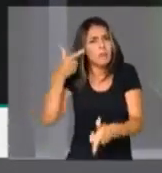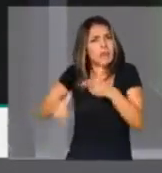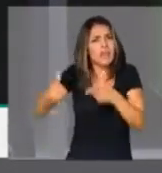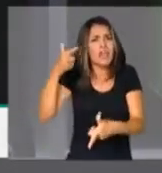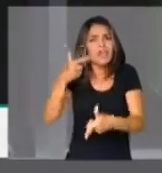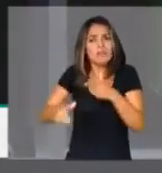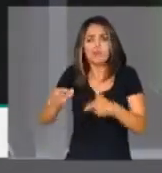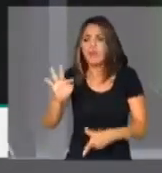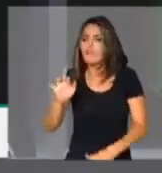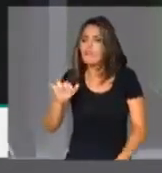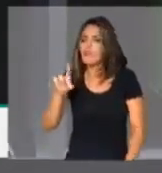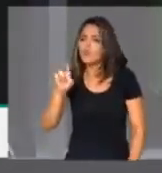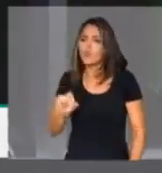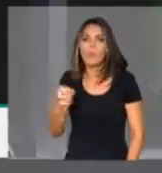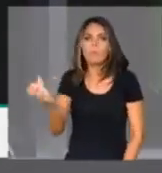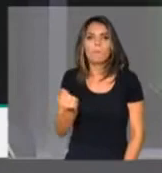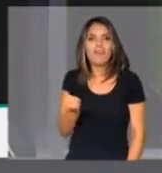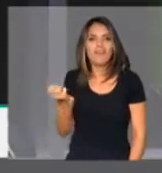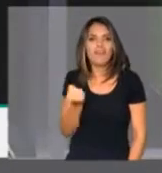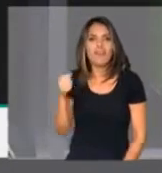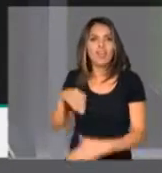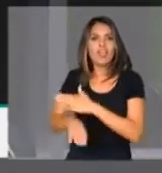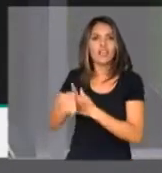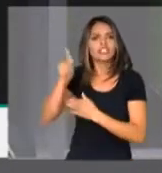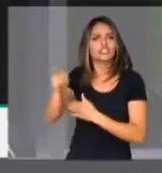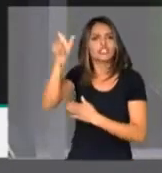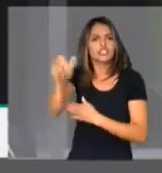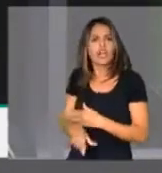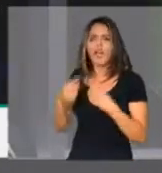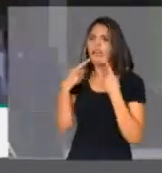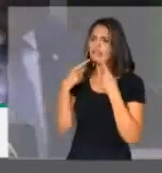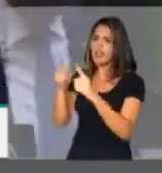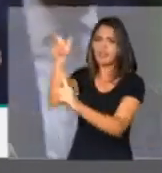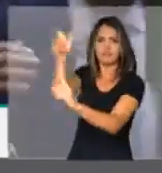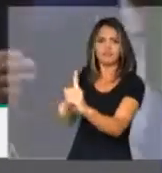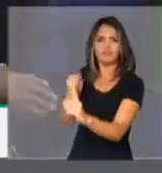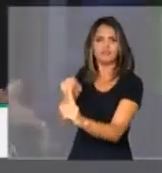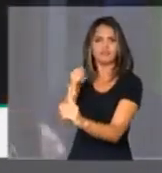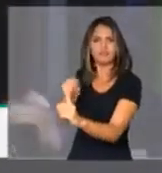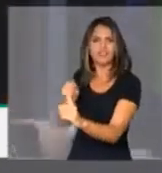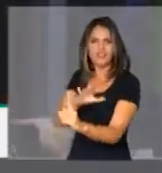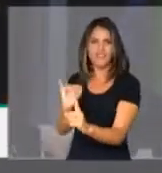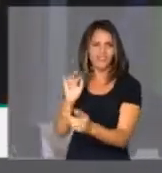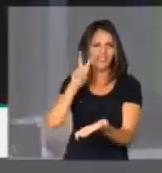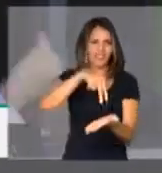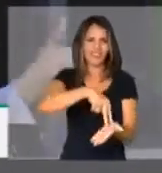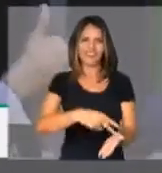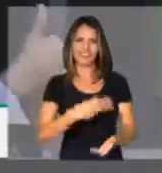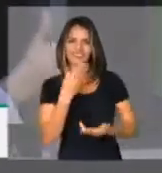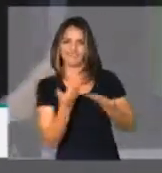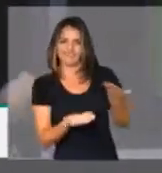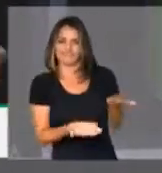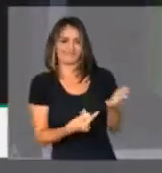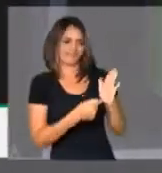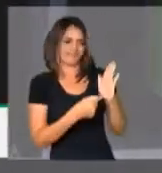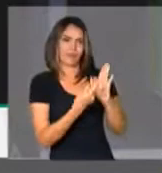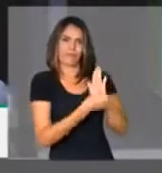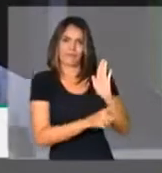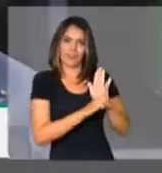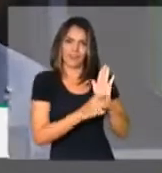os fundos de pensão, denunciado. É esse que vem tratar aqui. A questão central